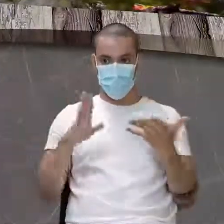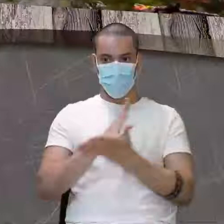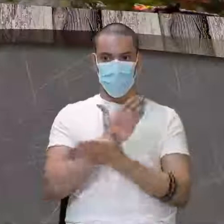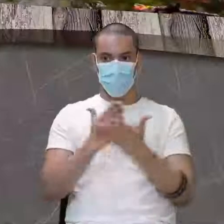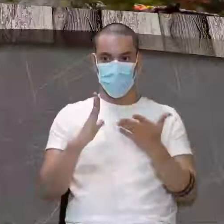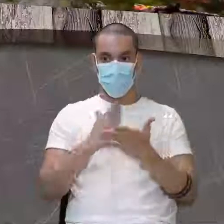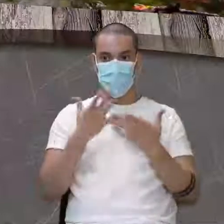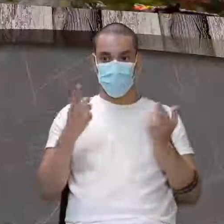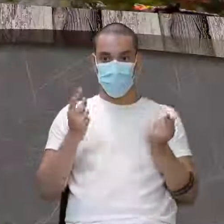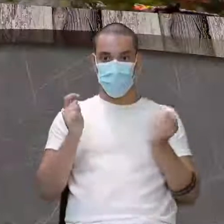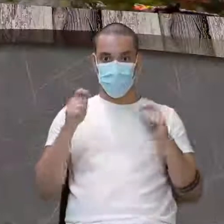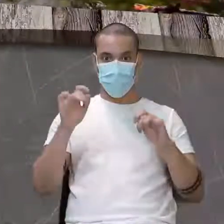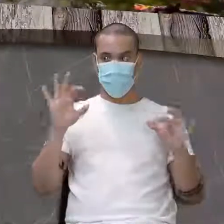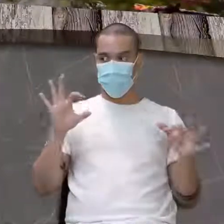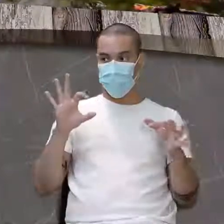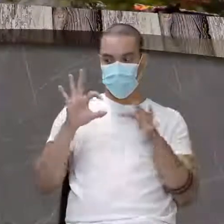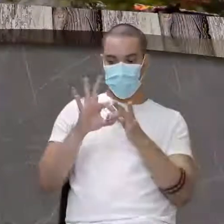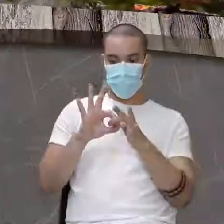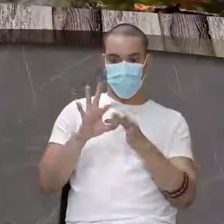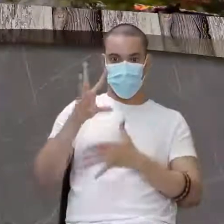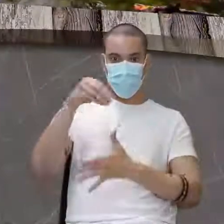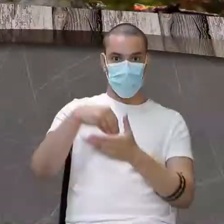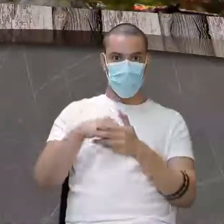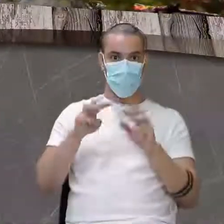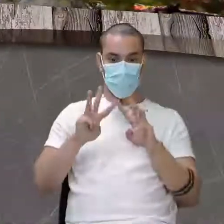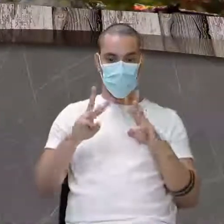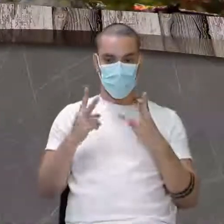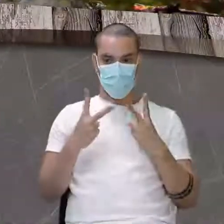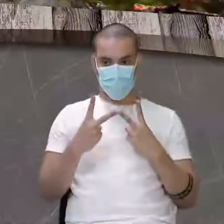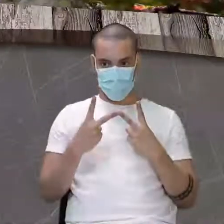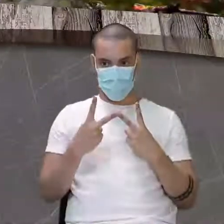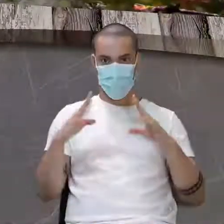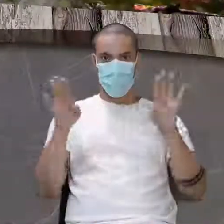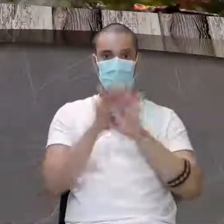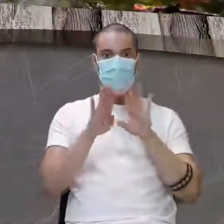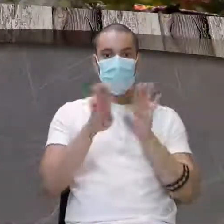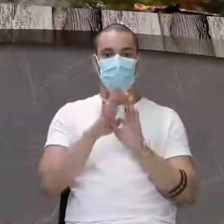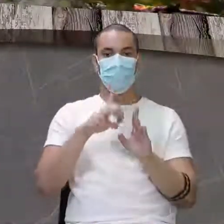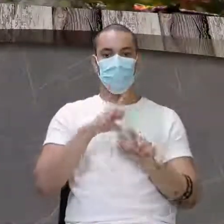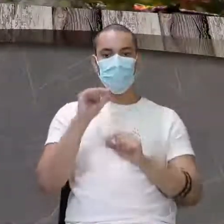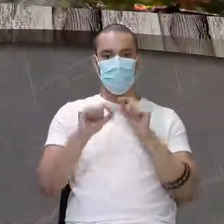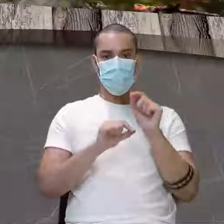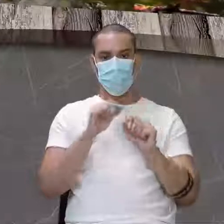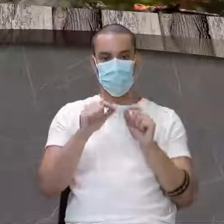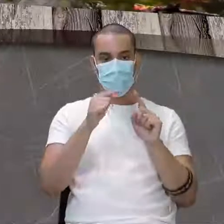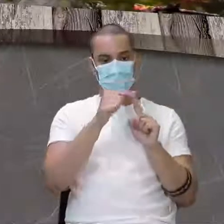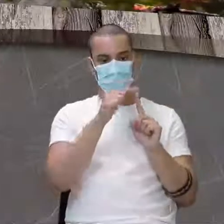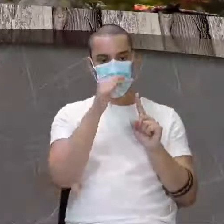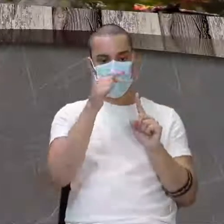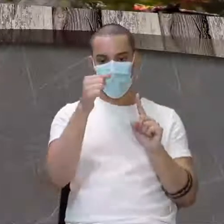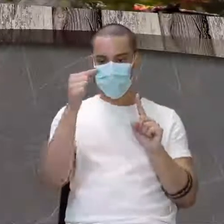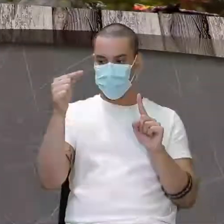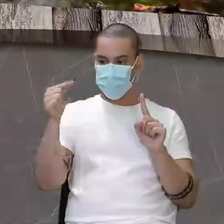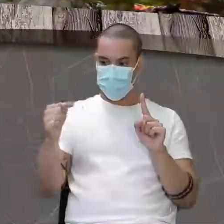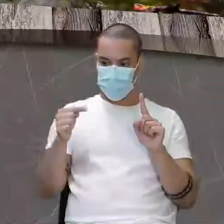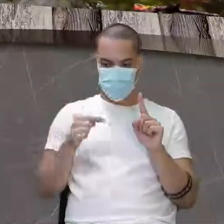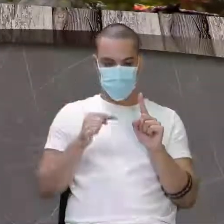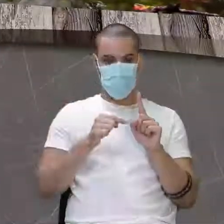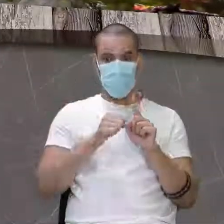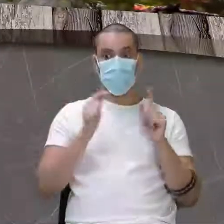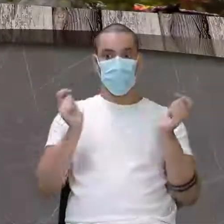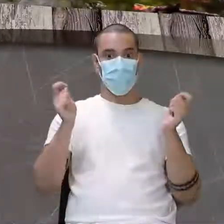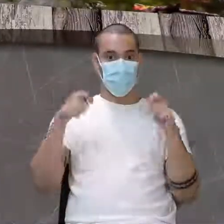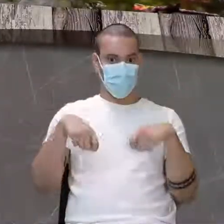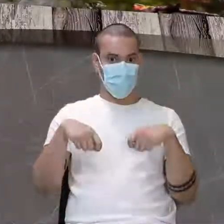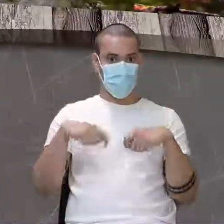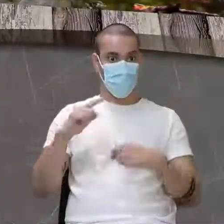estar aí associados a essa matéria. Então, eles vão estar também passando por ciclos, certo?